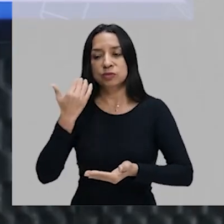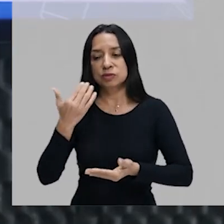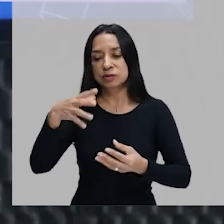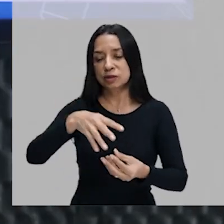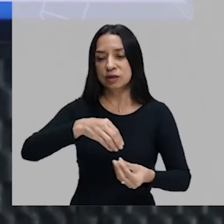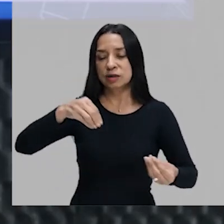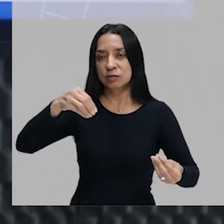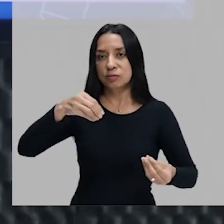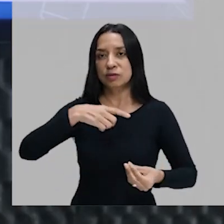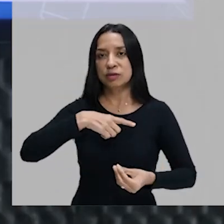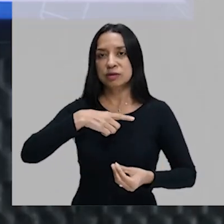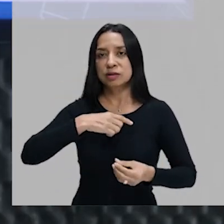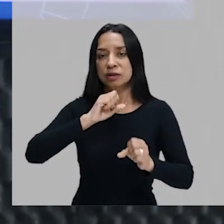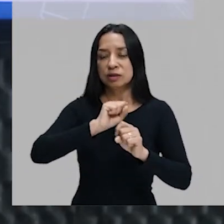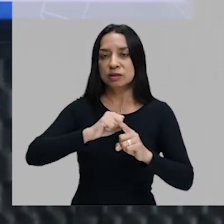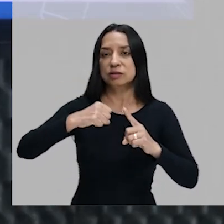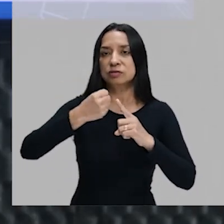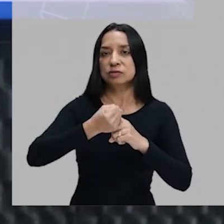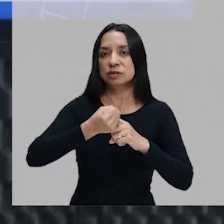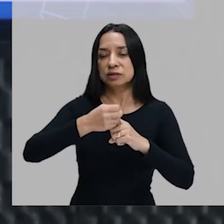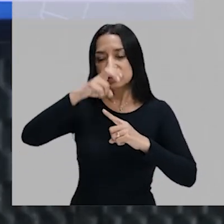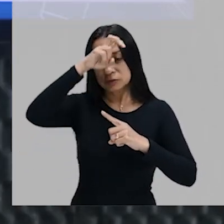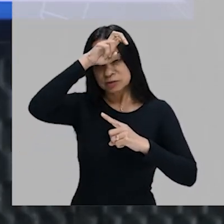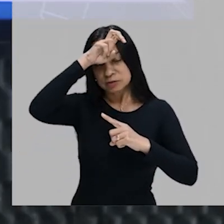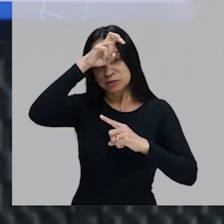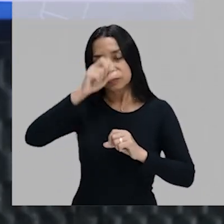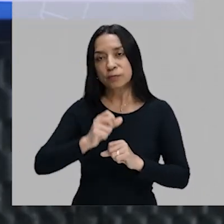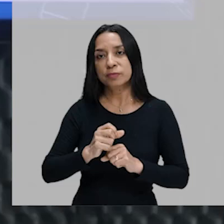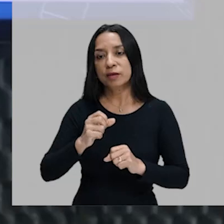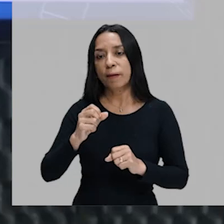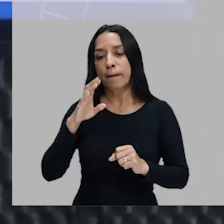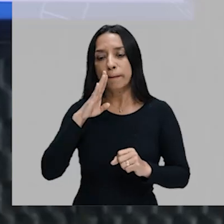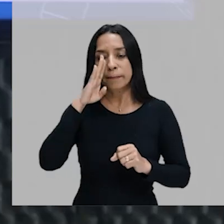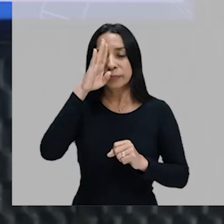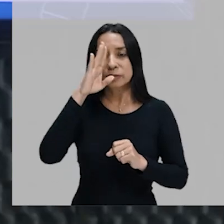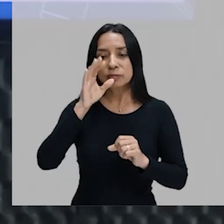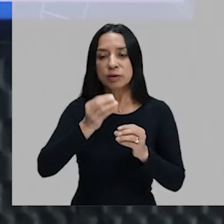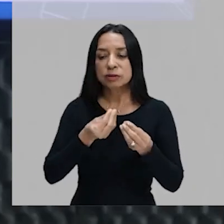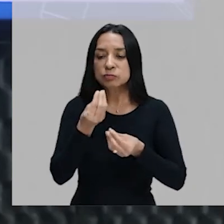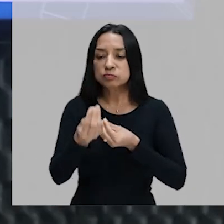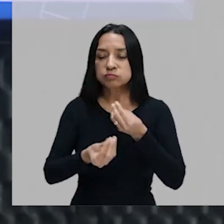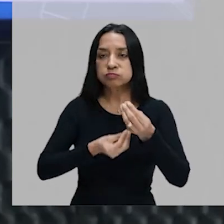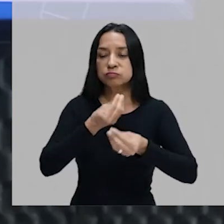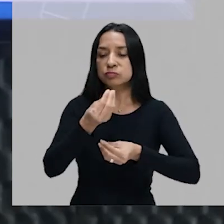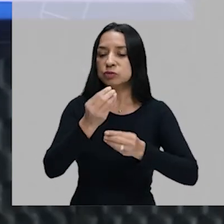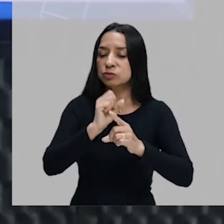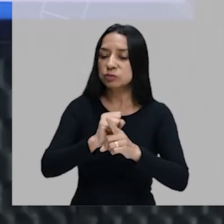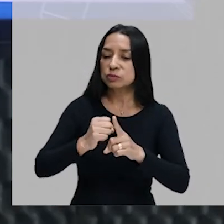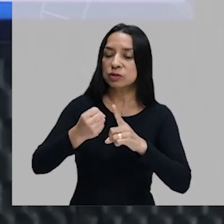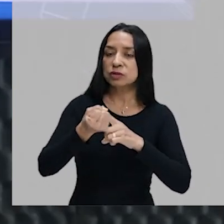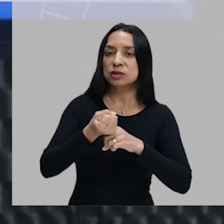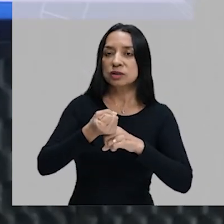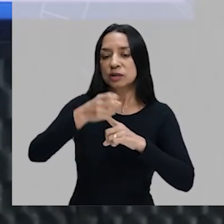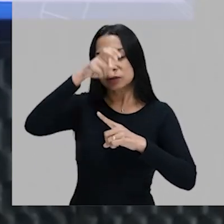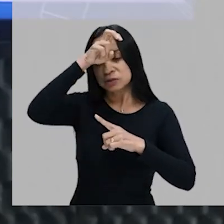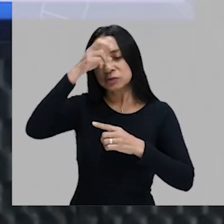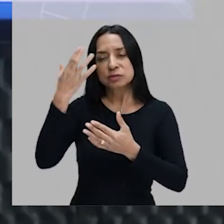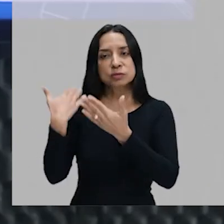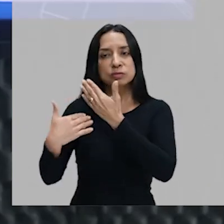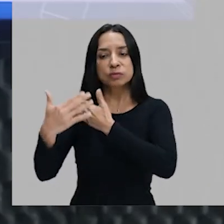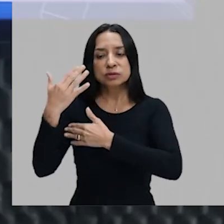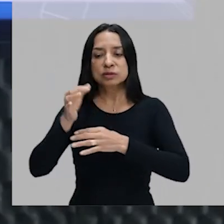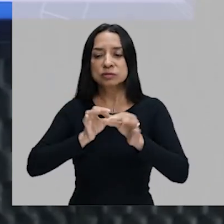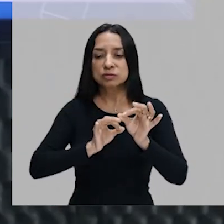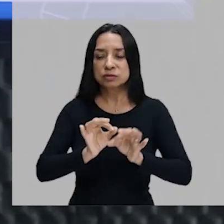na sociedade egípcia. Ok? Então, essas são as principais formas como a sociedade egípcia, na antiguidade, ela